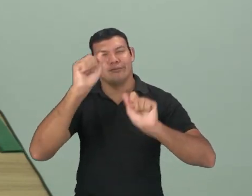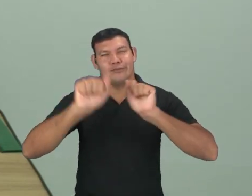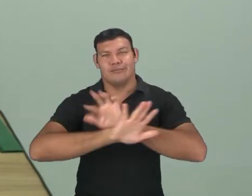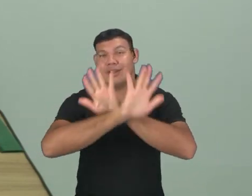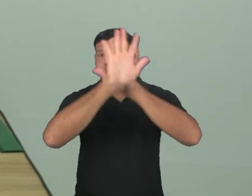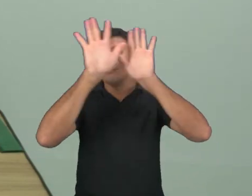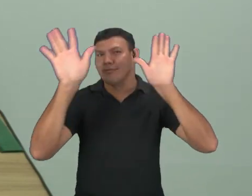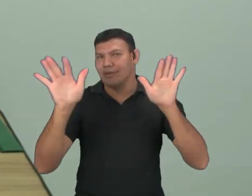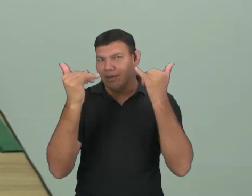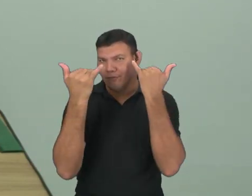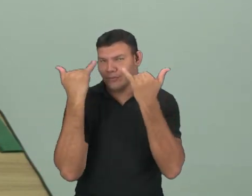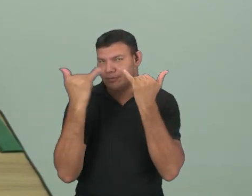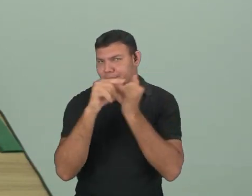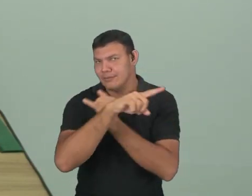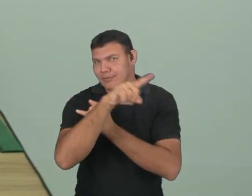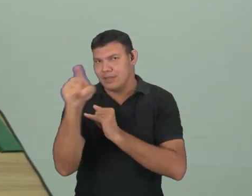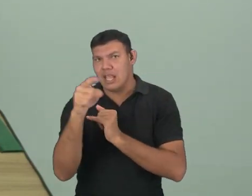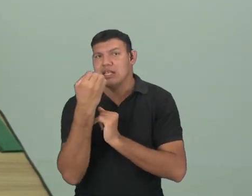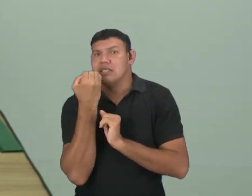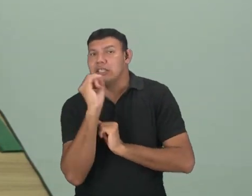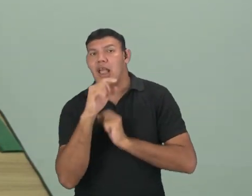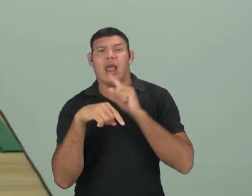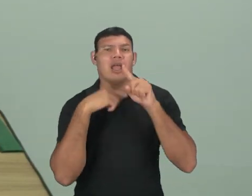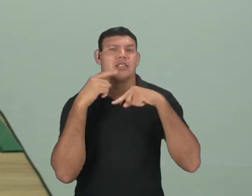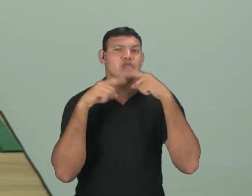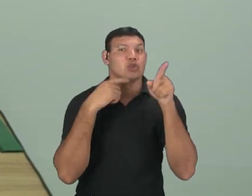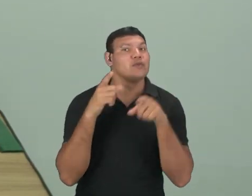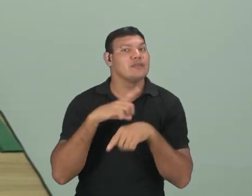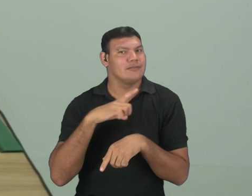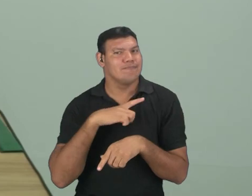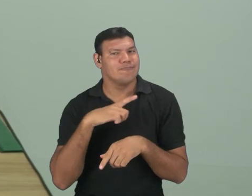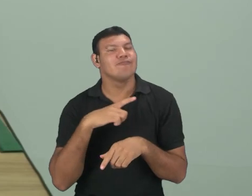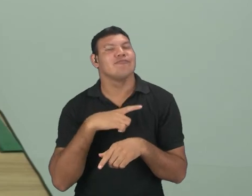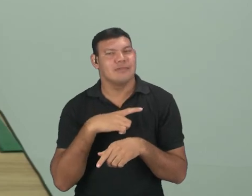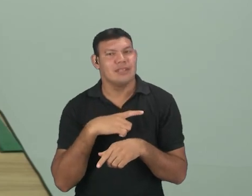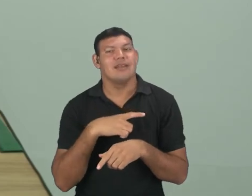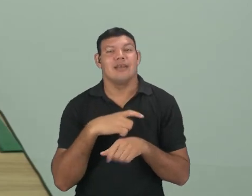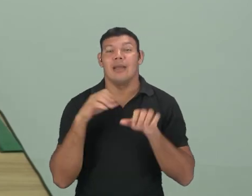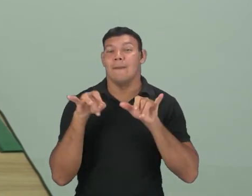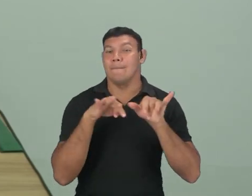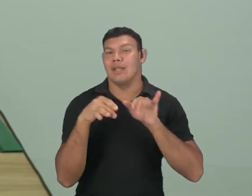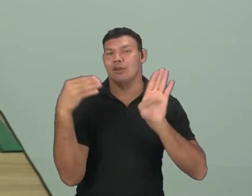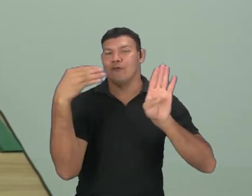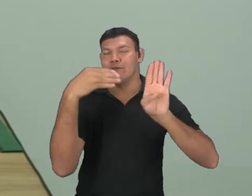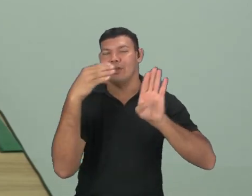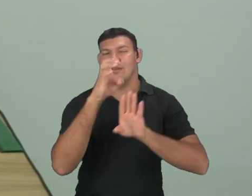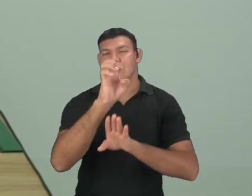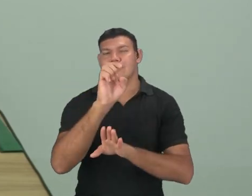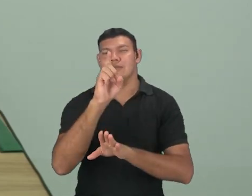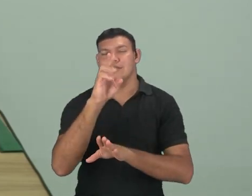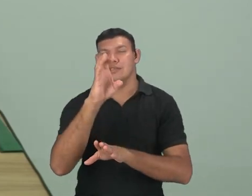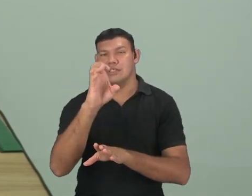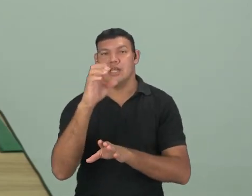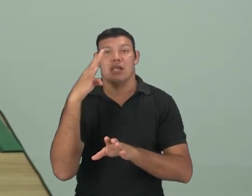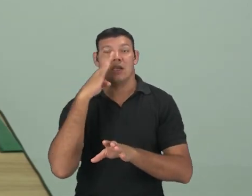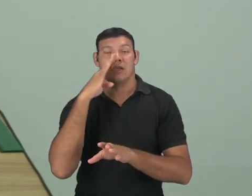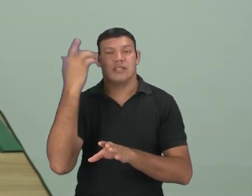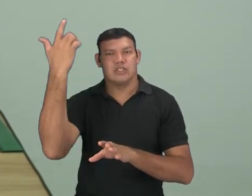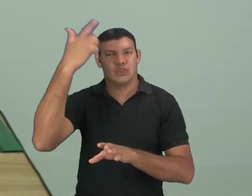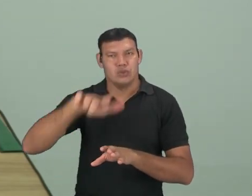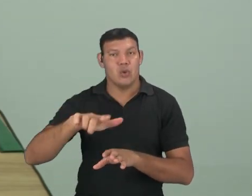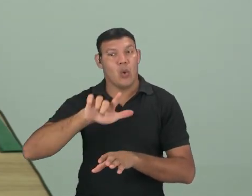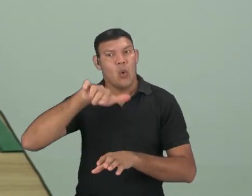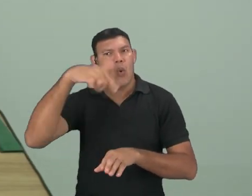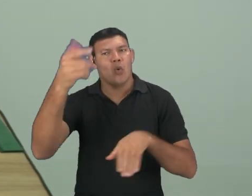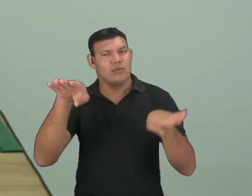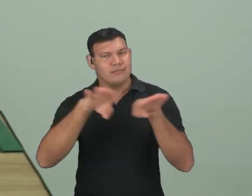tabela, porque ficou bem claro. Mas, se você ficou ainda com alguma dúvida, corre lá na plataforma Eduque e